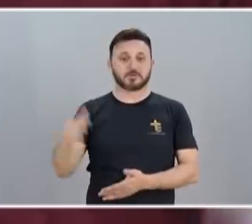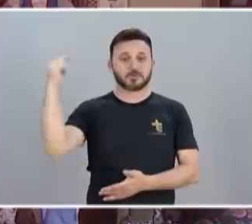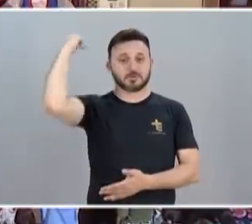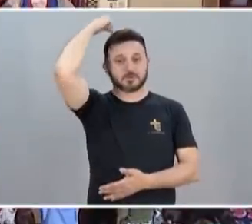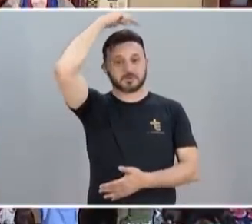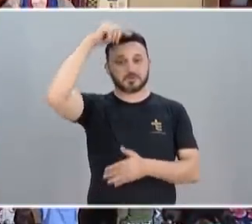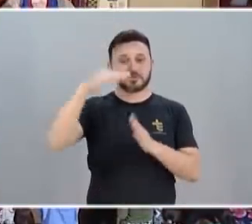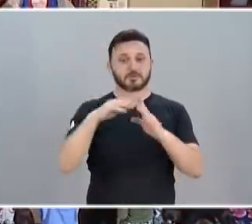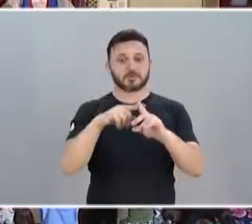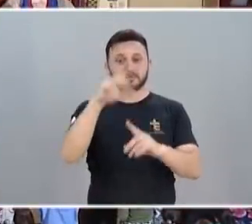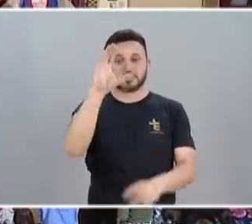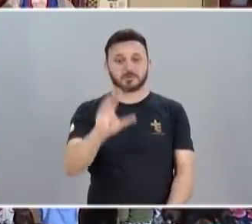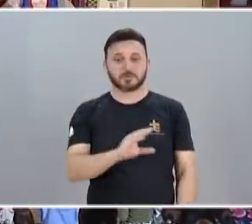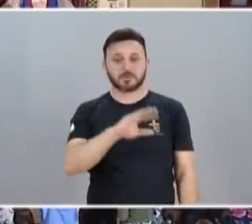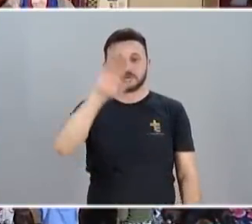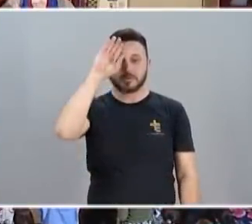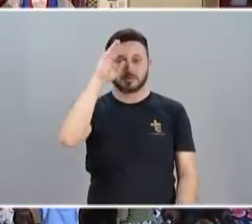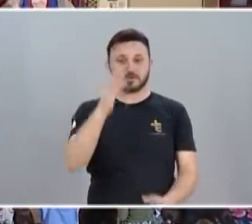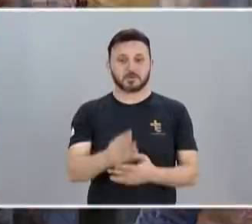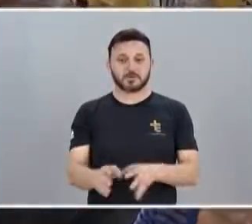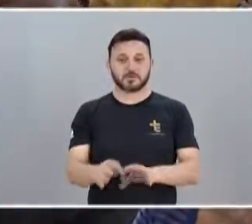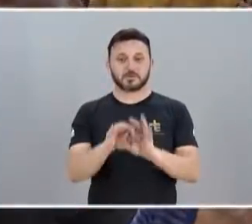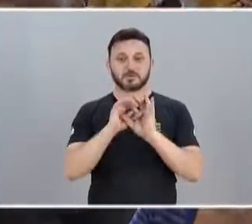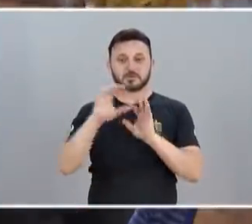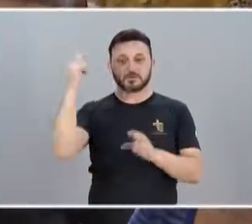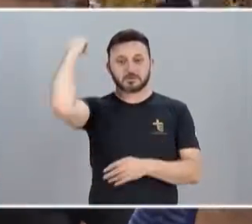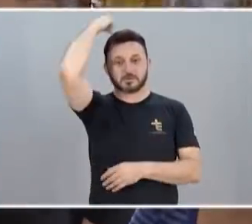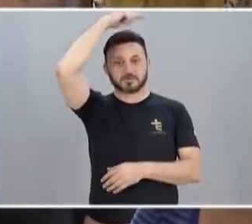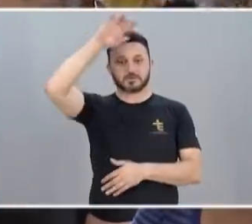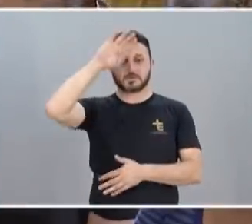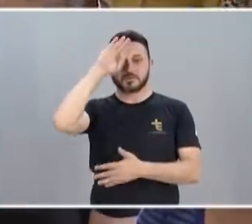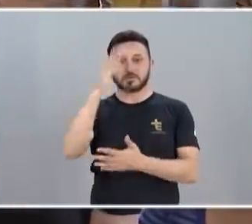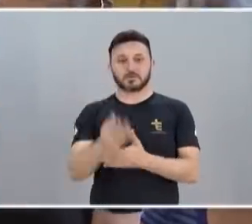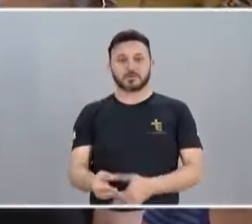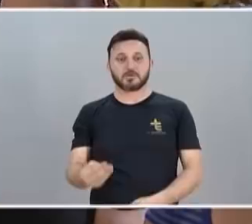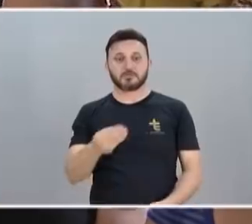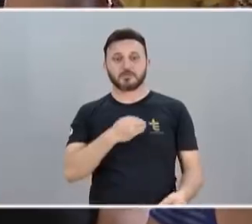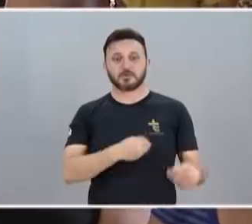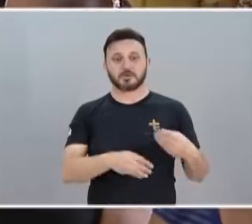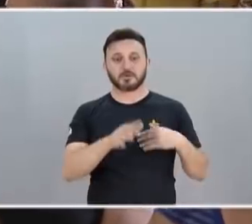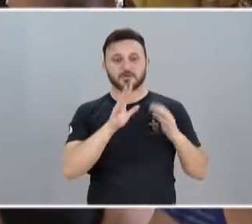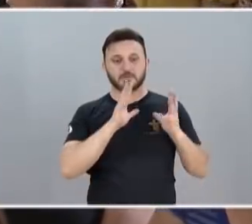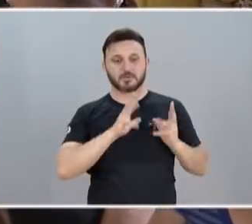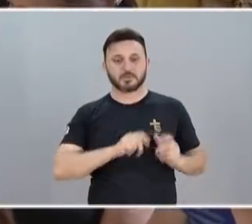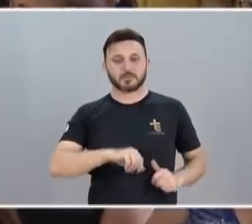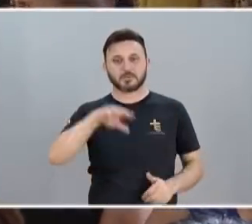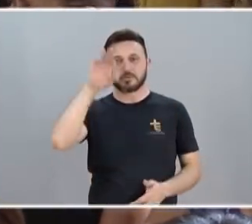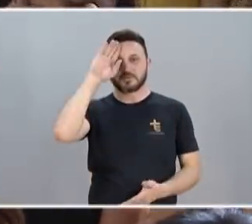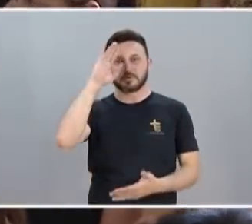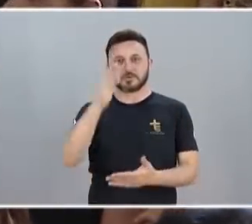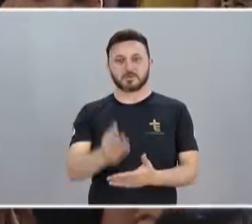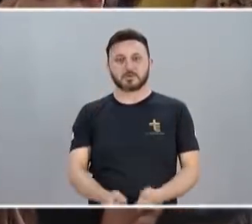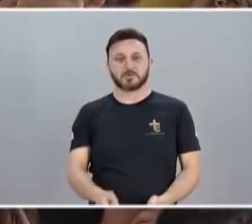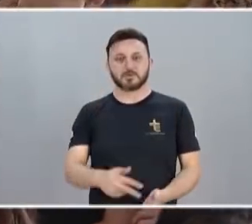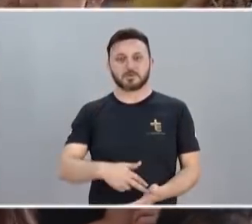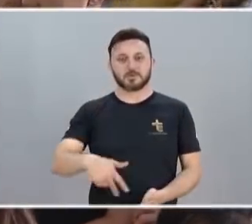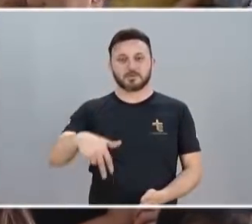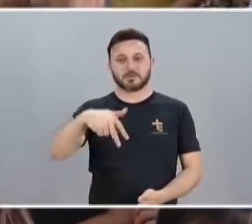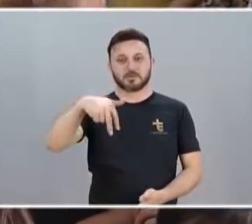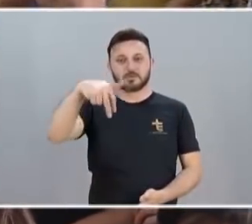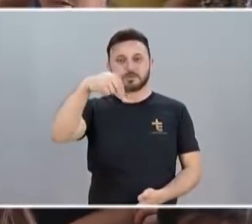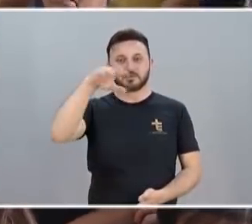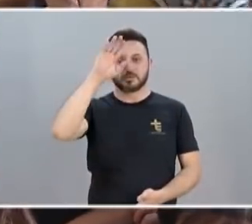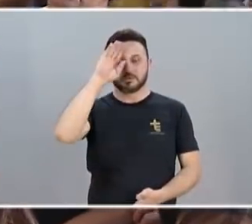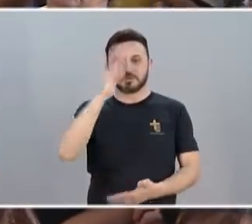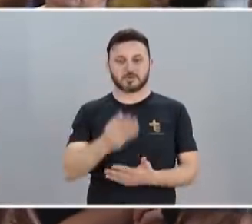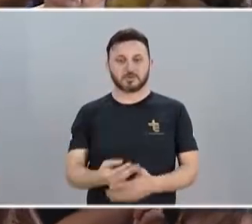na Santa Igreja Católica, na comunhão dos santos, na remissão dos pecados, na